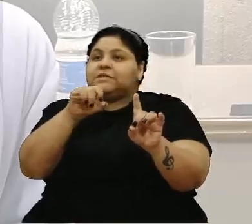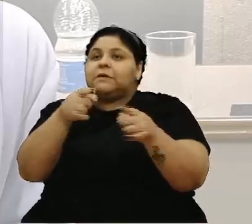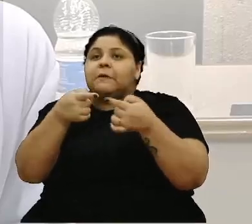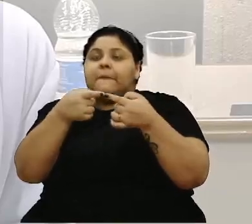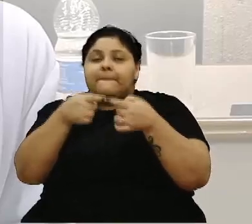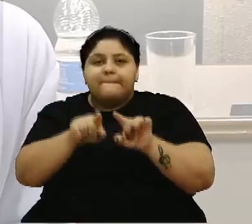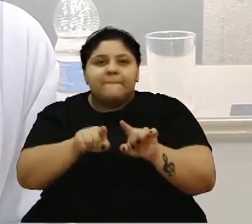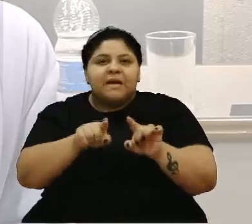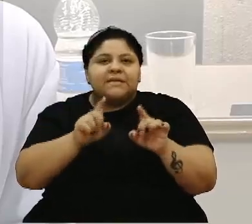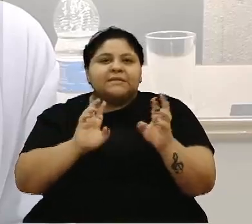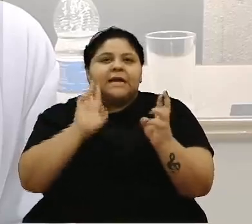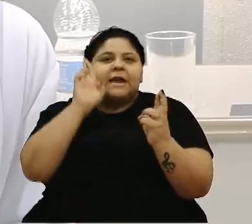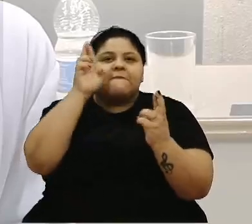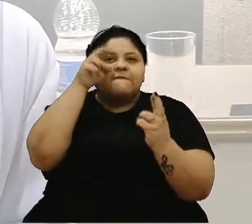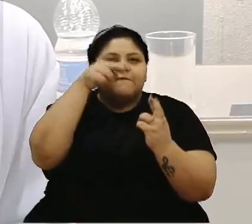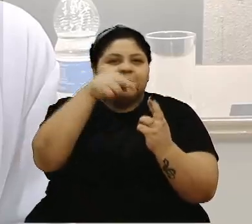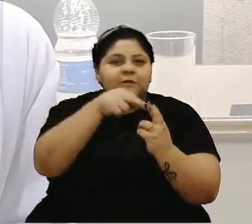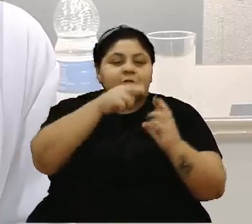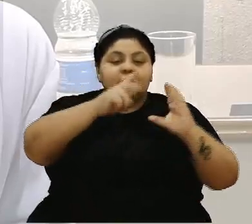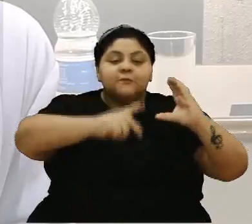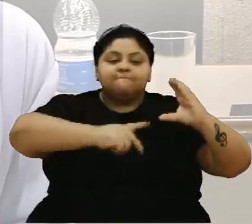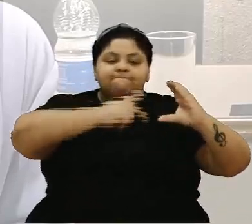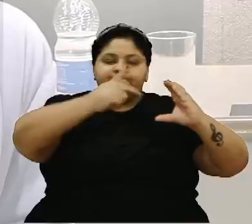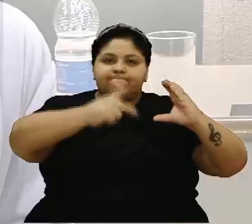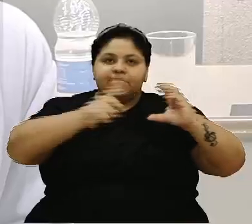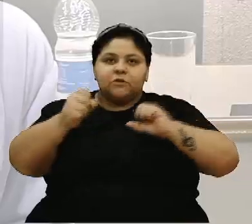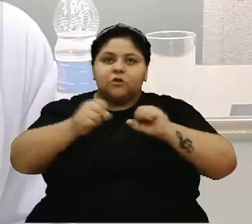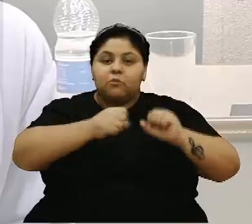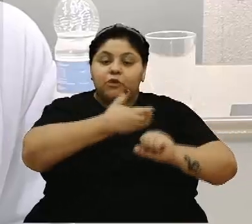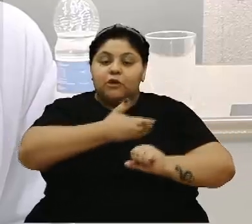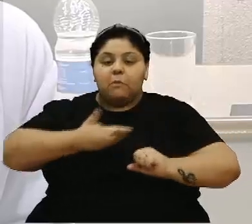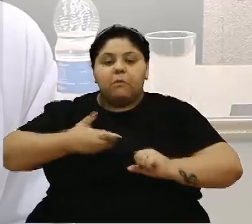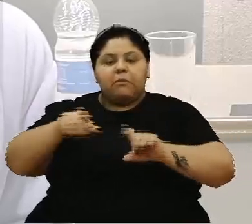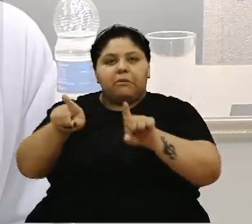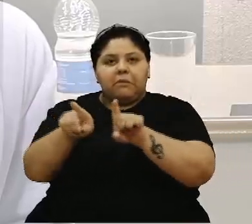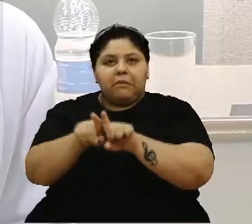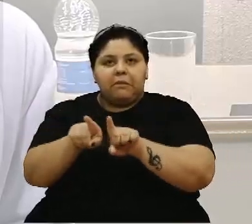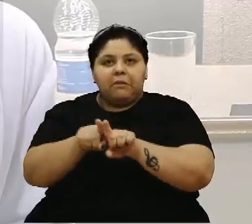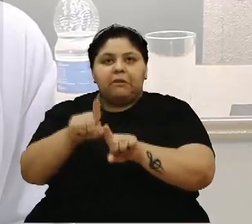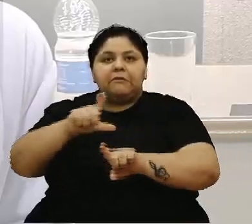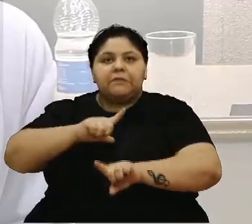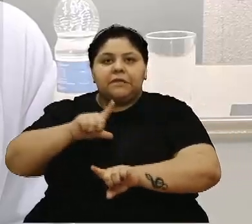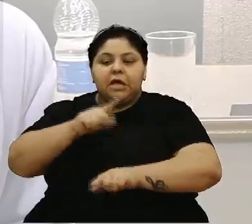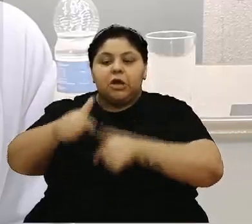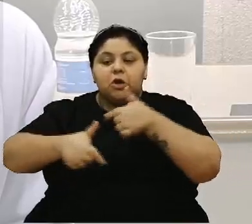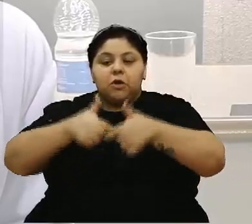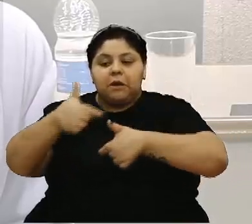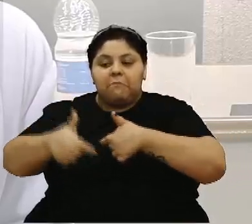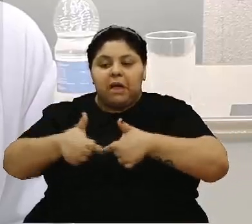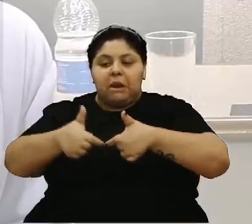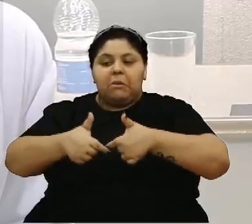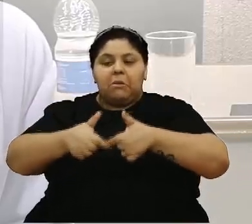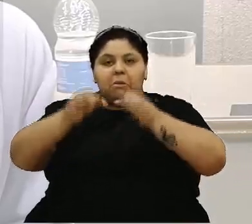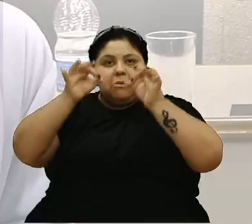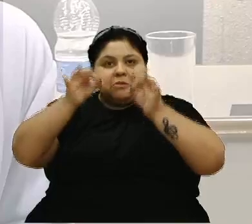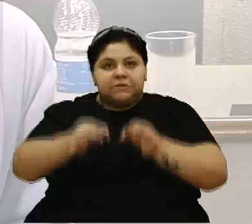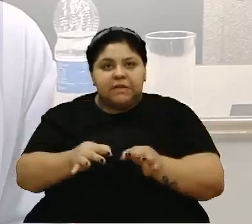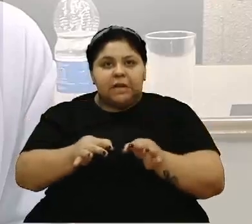pela referência que a Câmara de Vereadores e o Poder Público tem do trabalho digno e